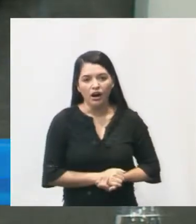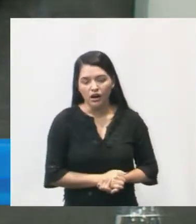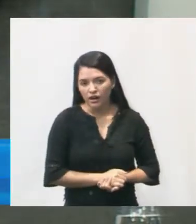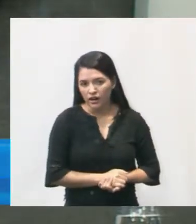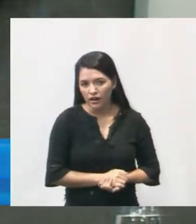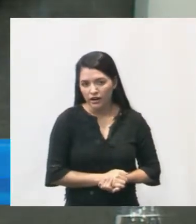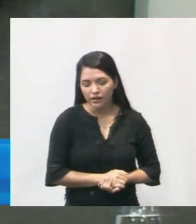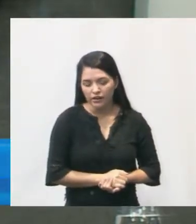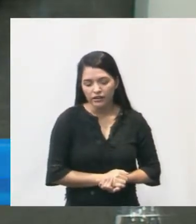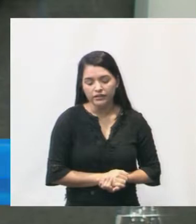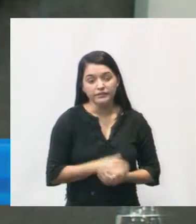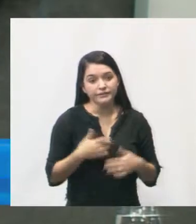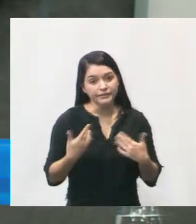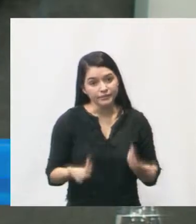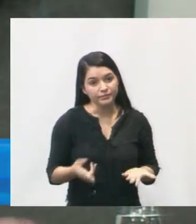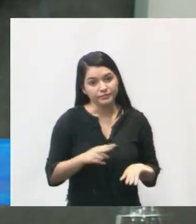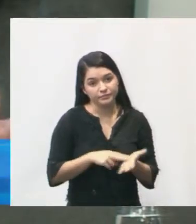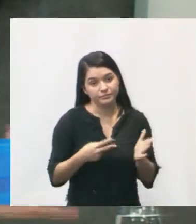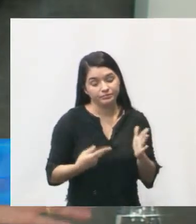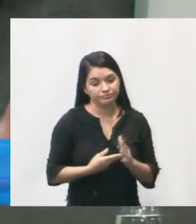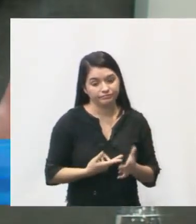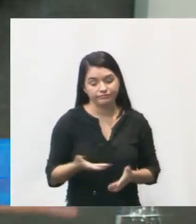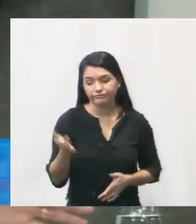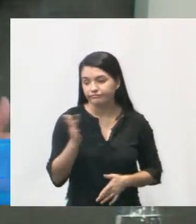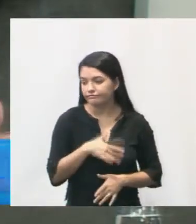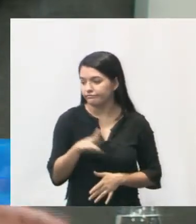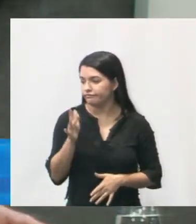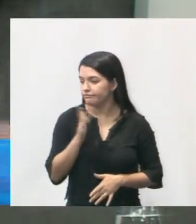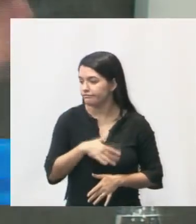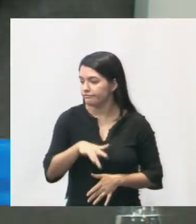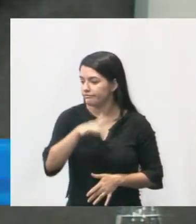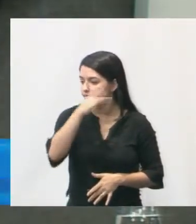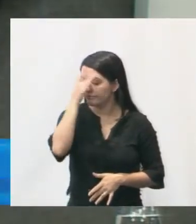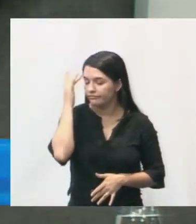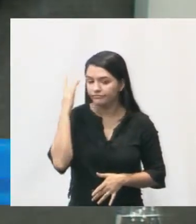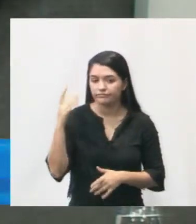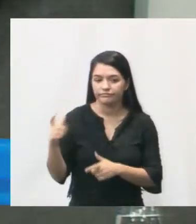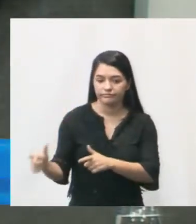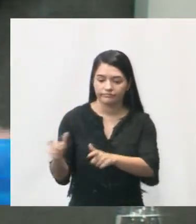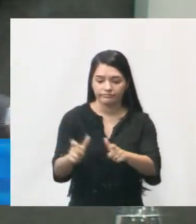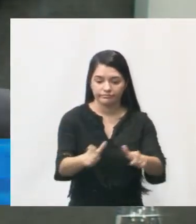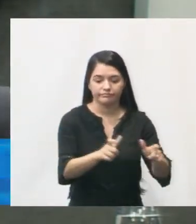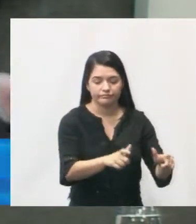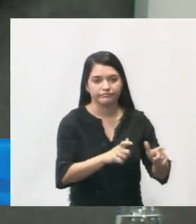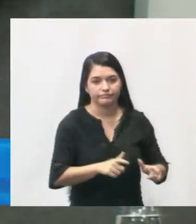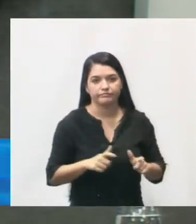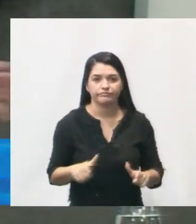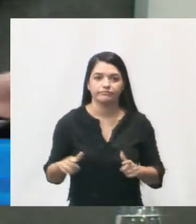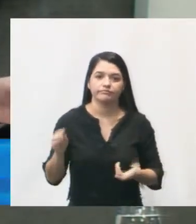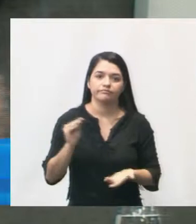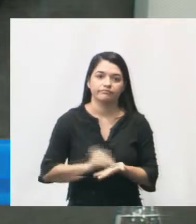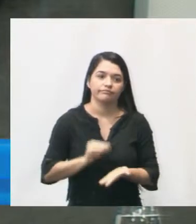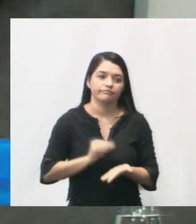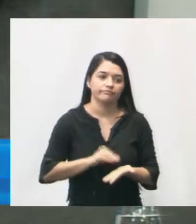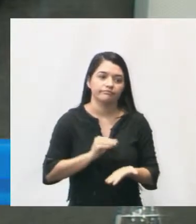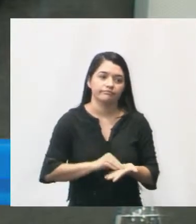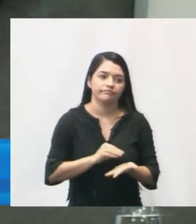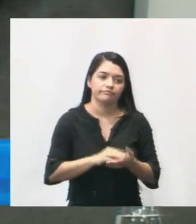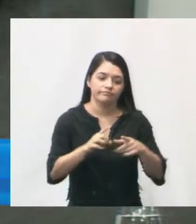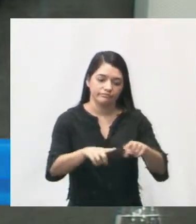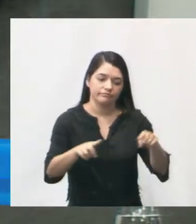contrato. Ou seja, coitada da população de Santa Tereza, de Mário Cipreste, que vão ficar com o campo daquele jeito ali nos próximos